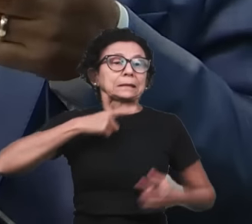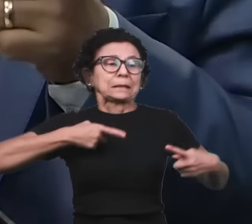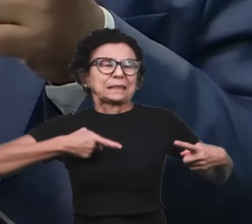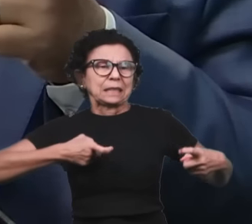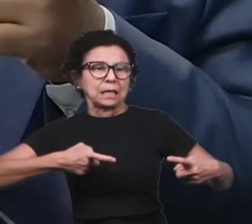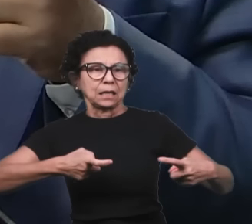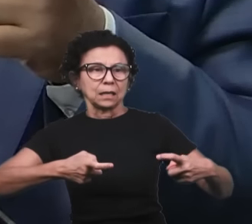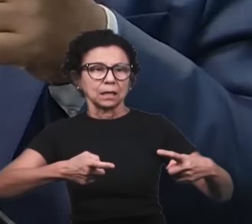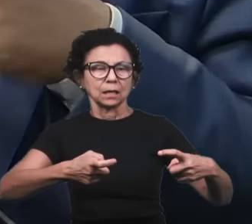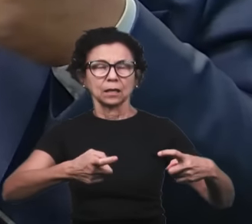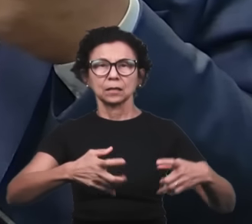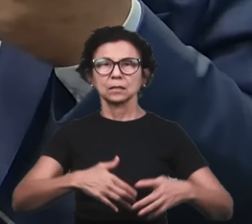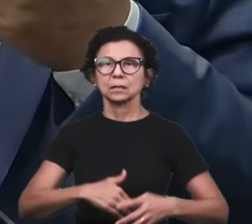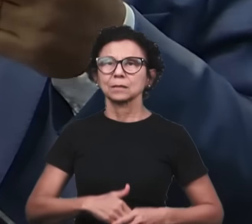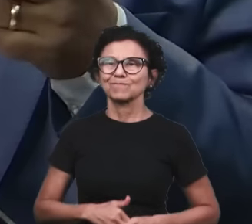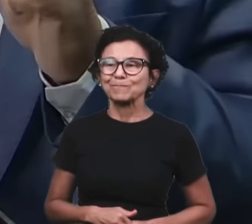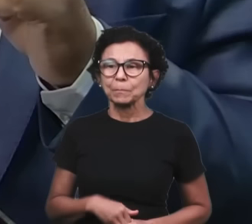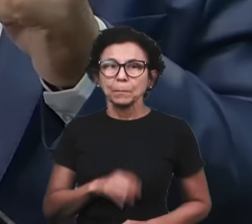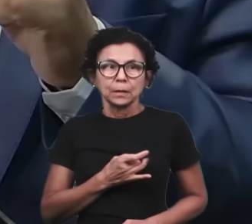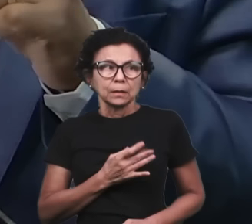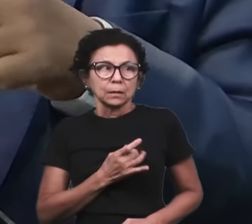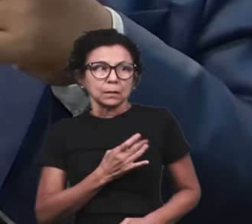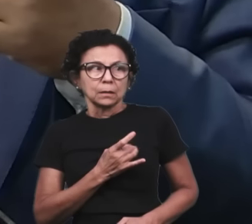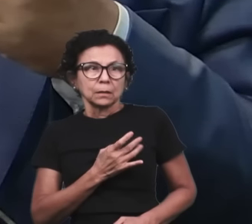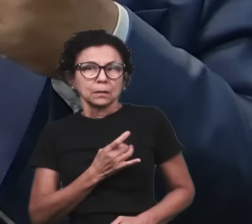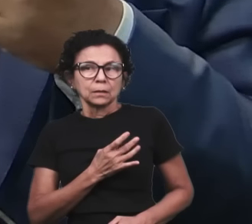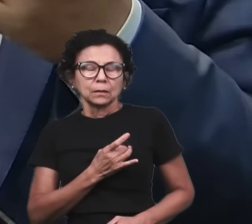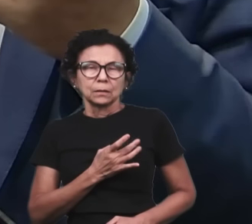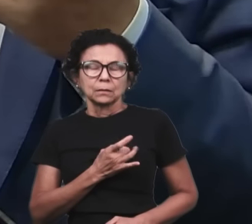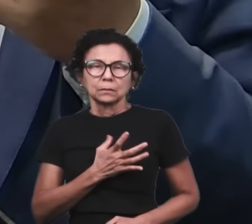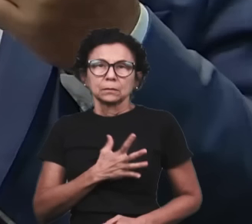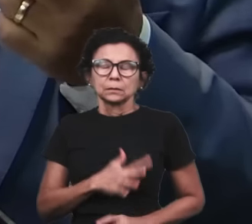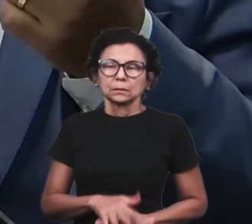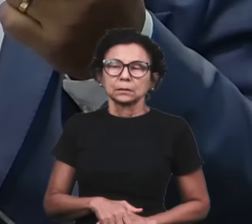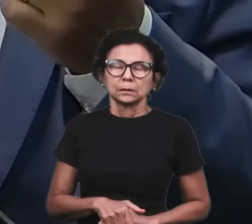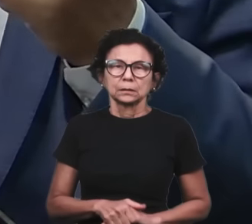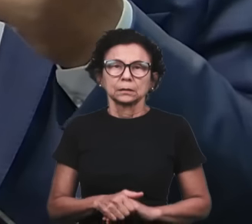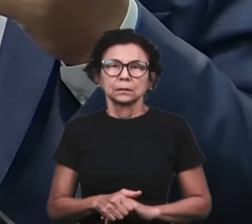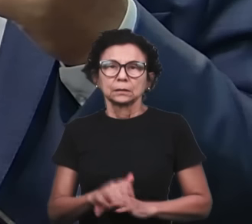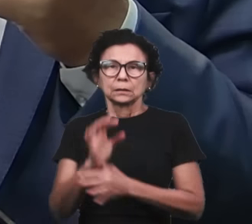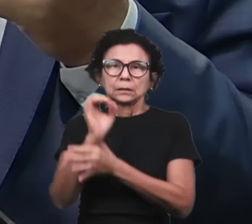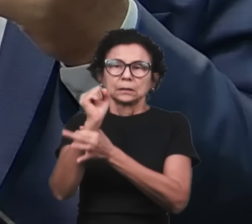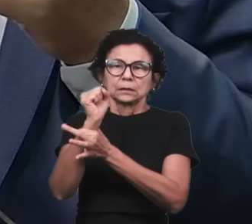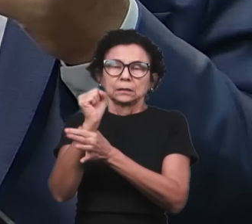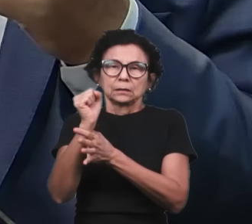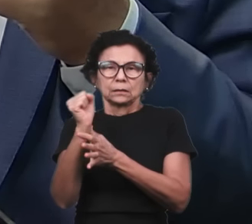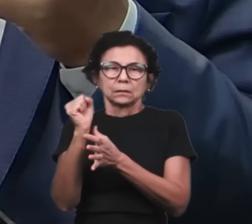guerras, havia muito medo, havia muita insegurança,